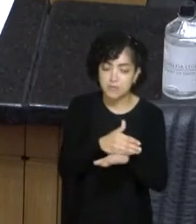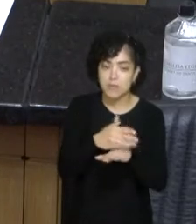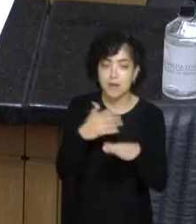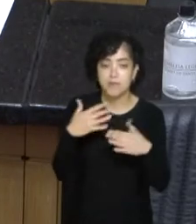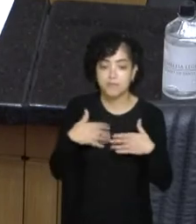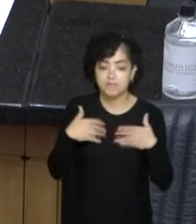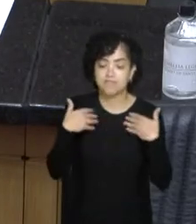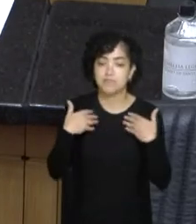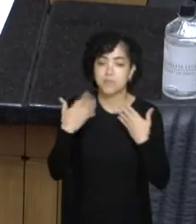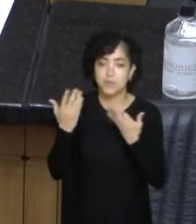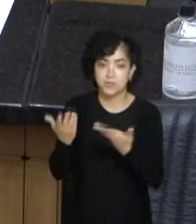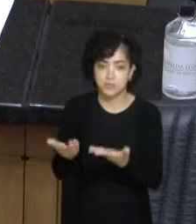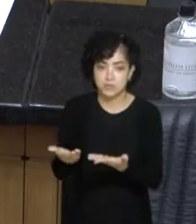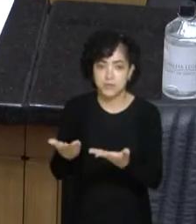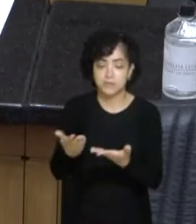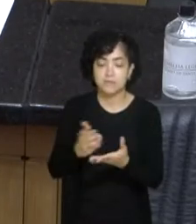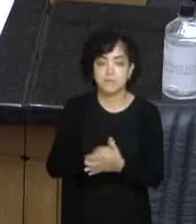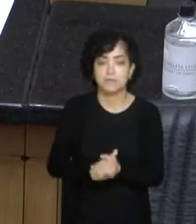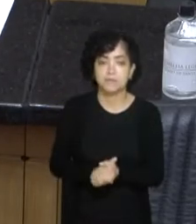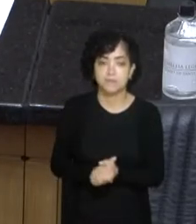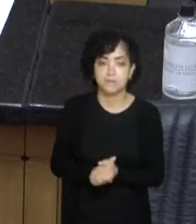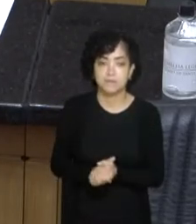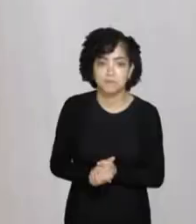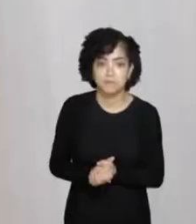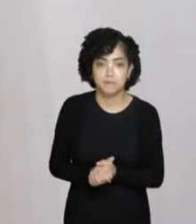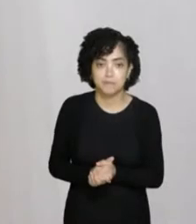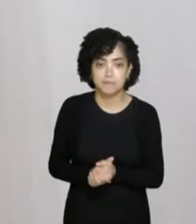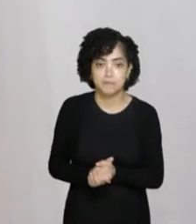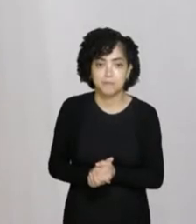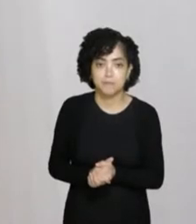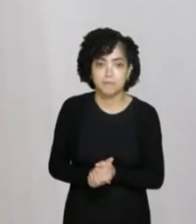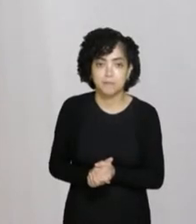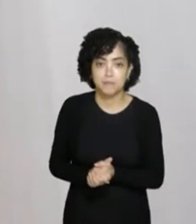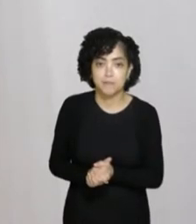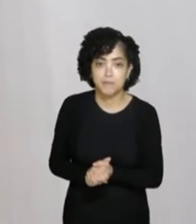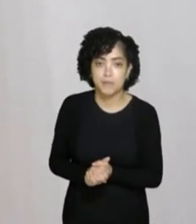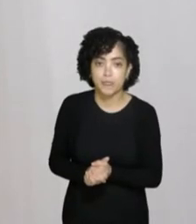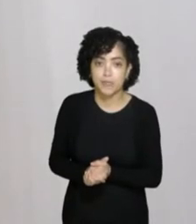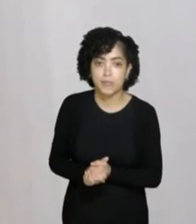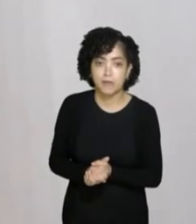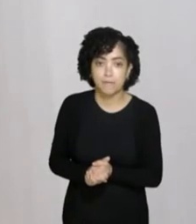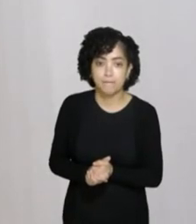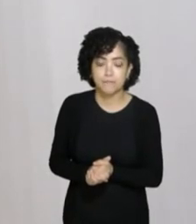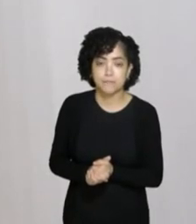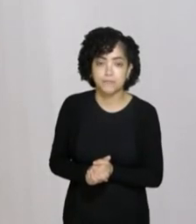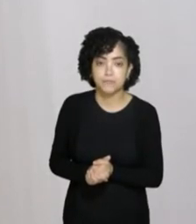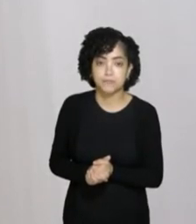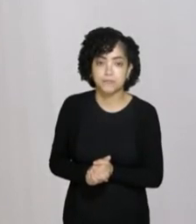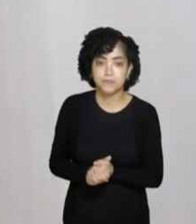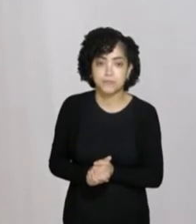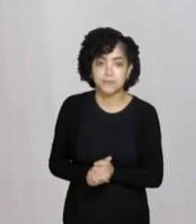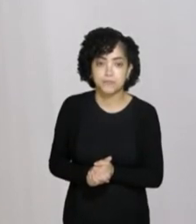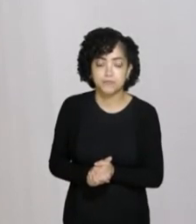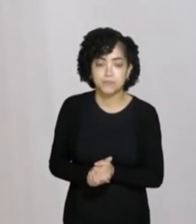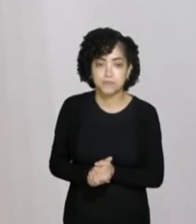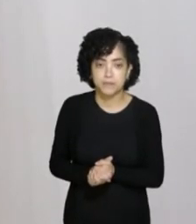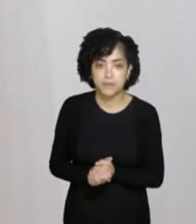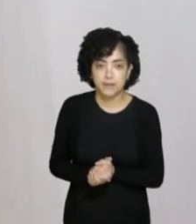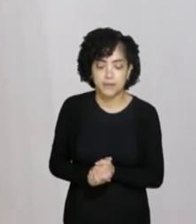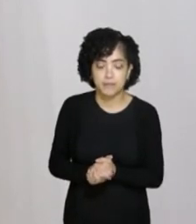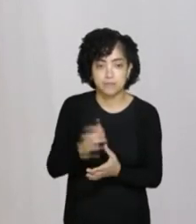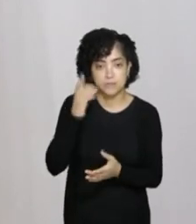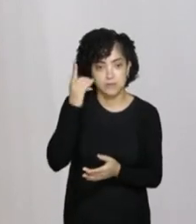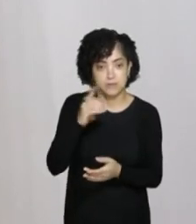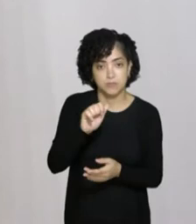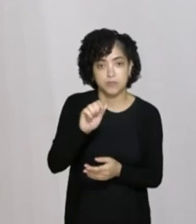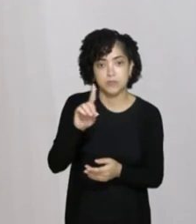gás que dá na tua candidatura. Parabéns, amigo. Obrigado, deputado Nazareno. Concedo ainda a palavra à deputada Ada de Luca.